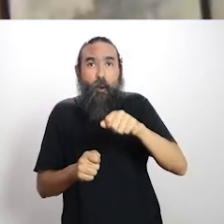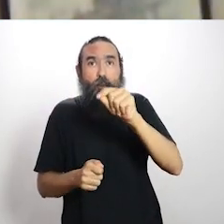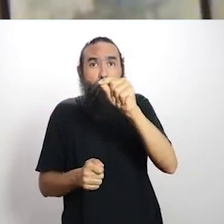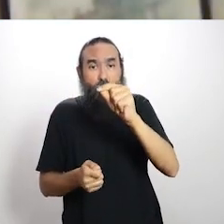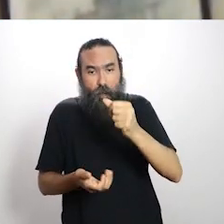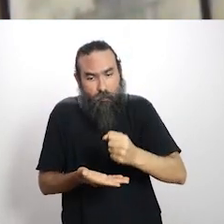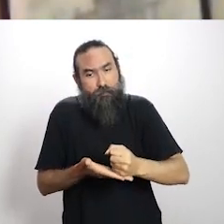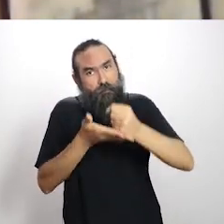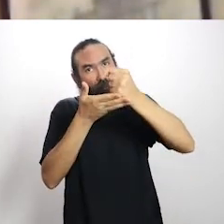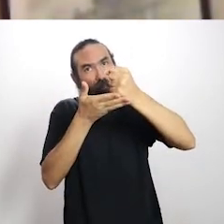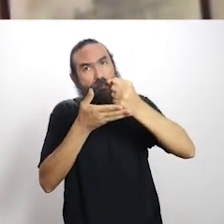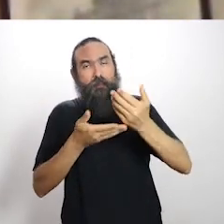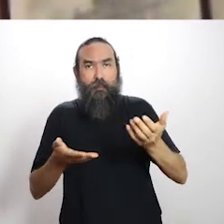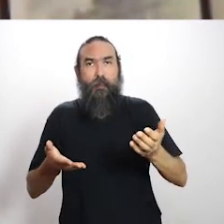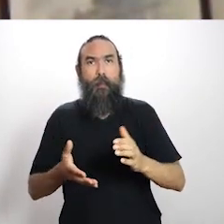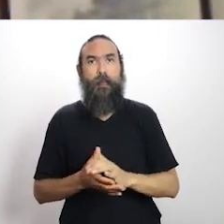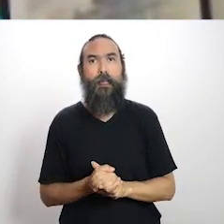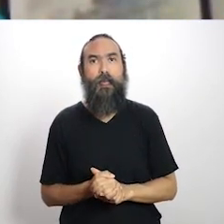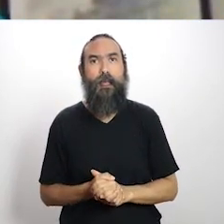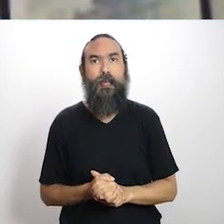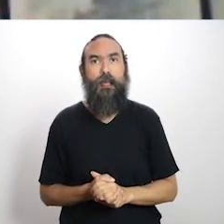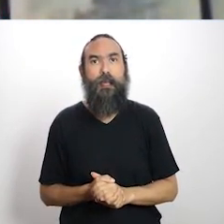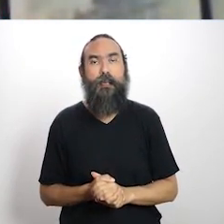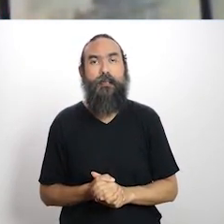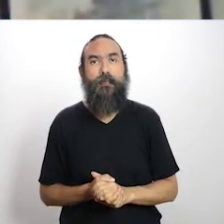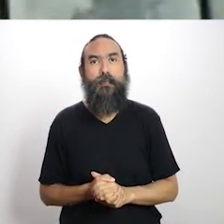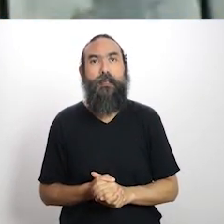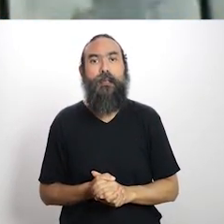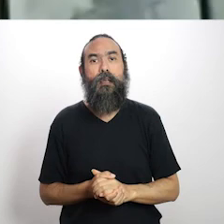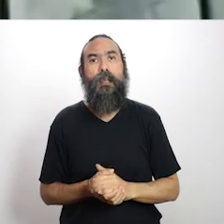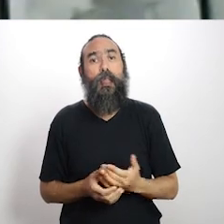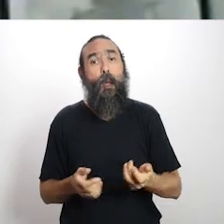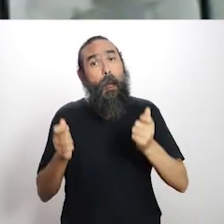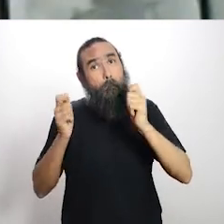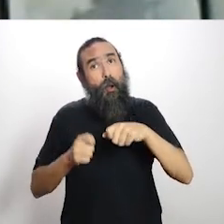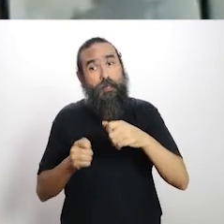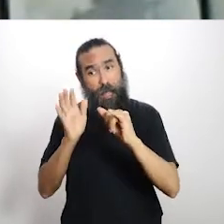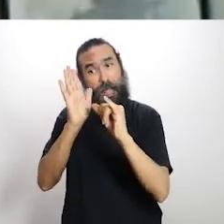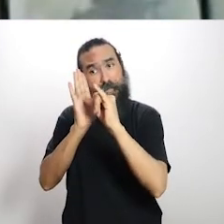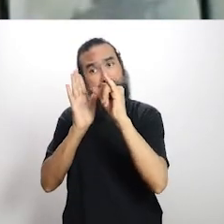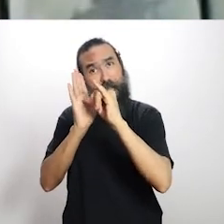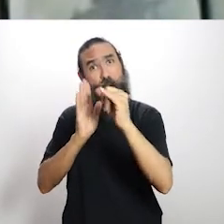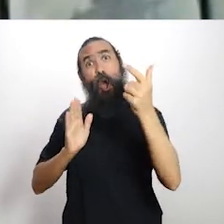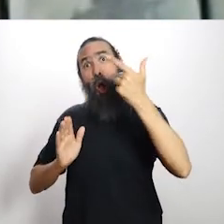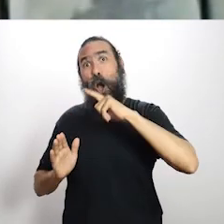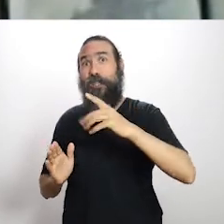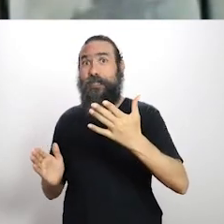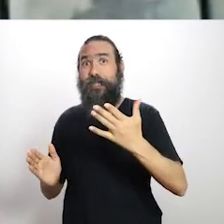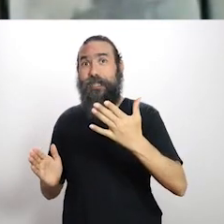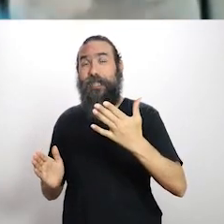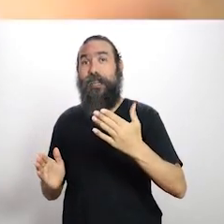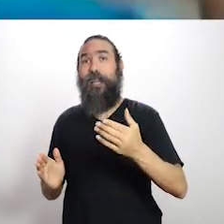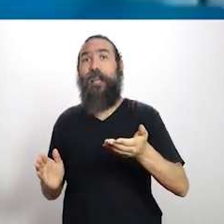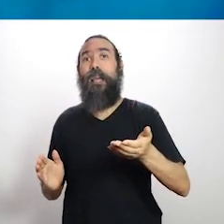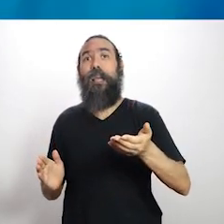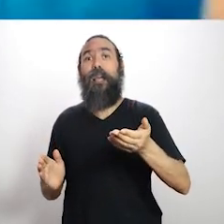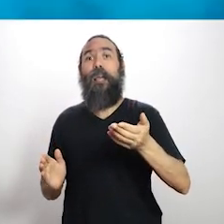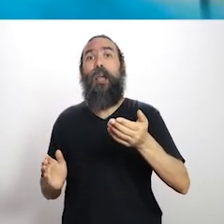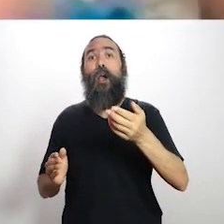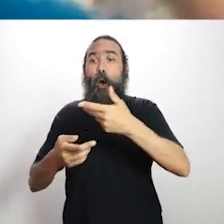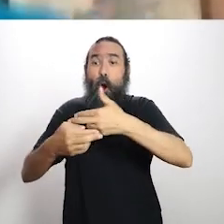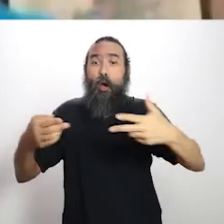alguma outra forma mas tudo isso pra ter um bom andamento pra não ter o problema ali que a crise levantou mesmo de